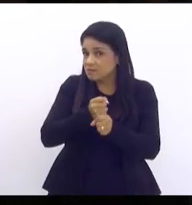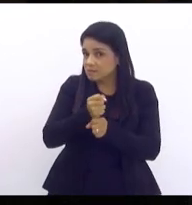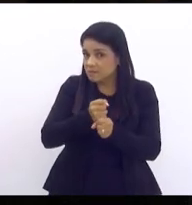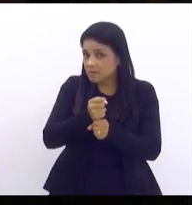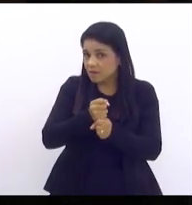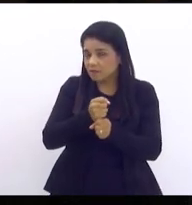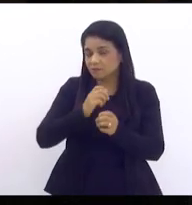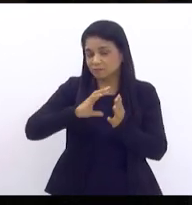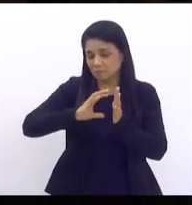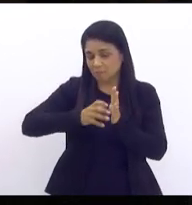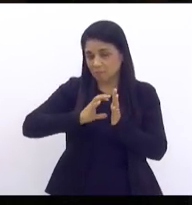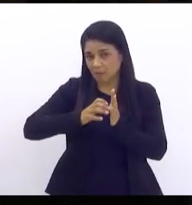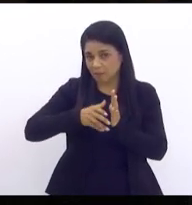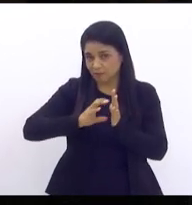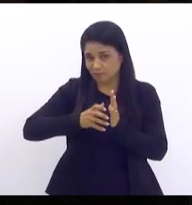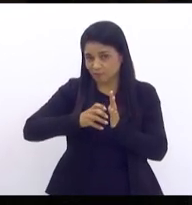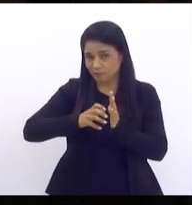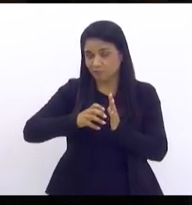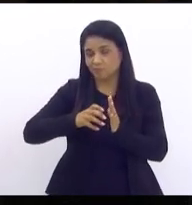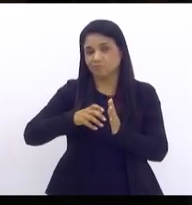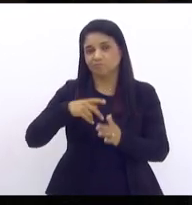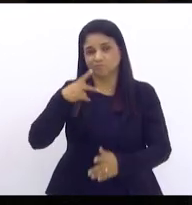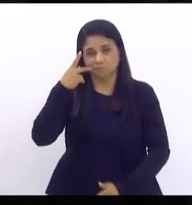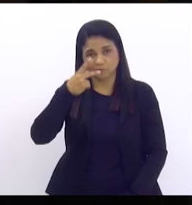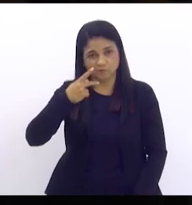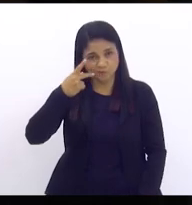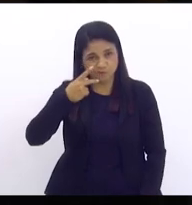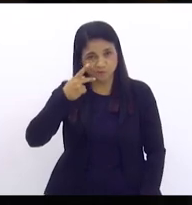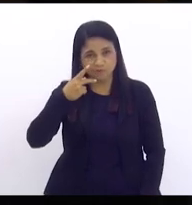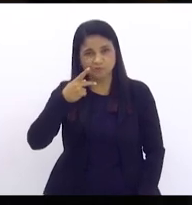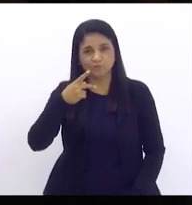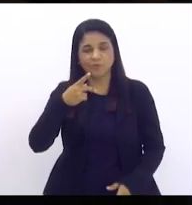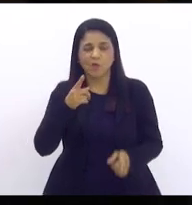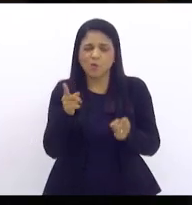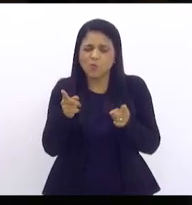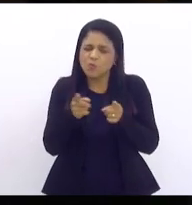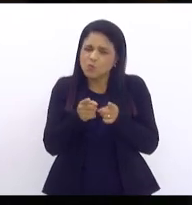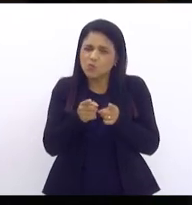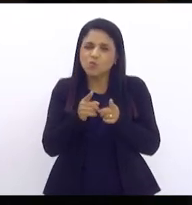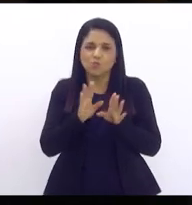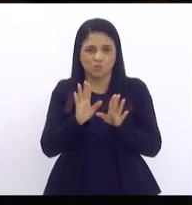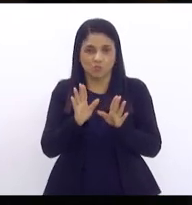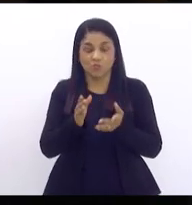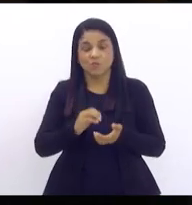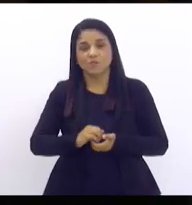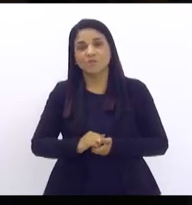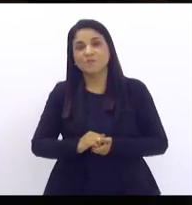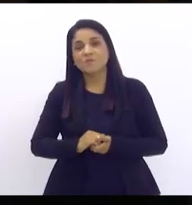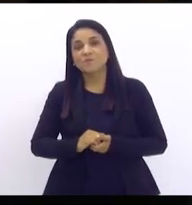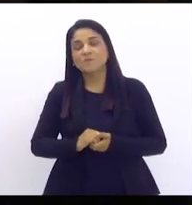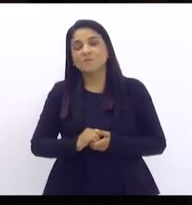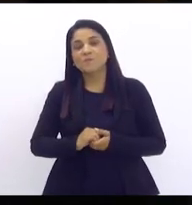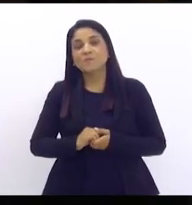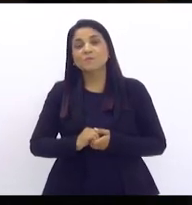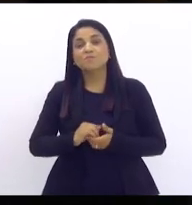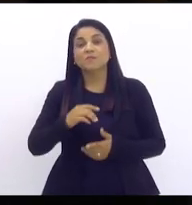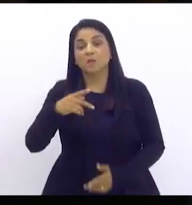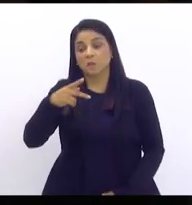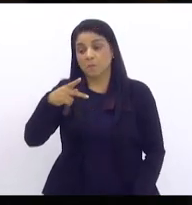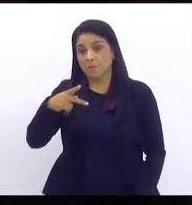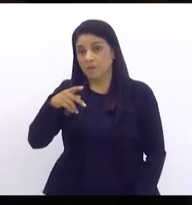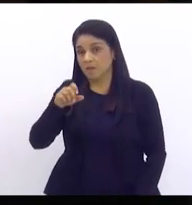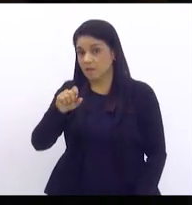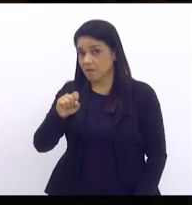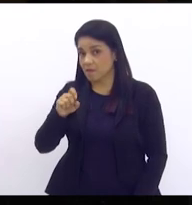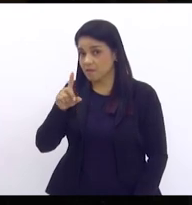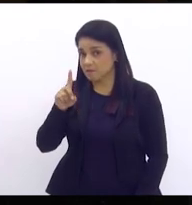político é um tempo ainda curto, não é um tempo expressivo, mas o PSD já é